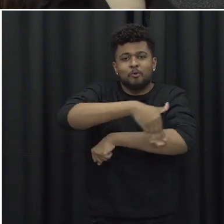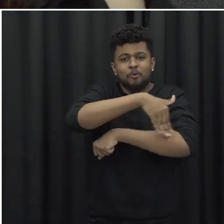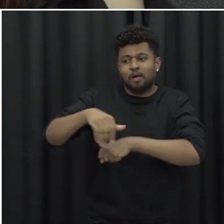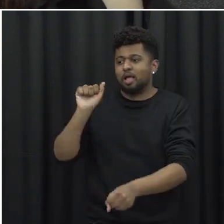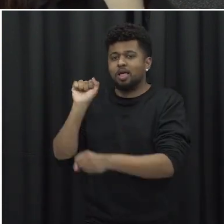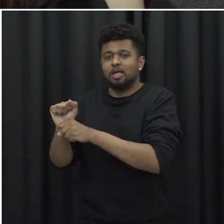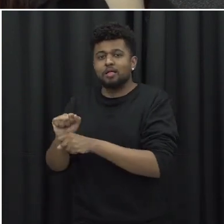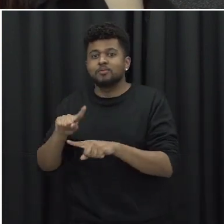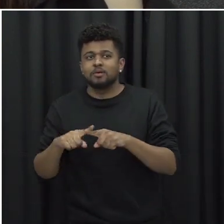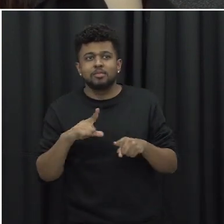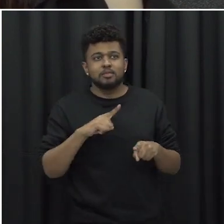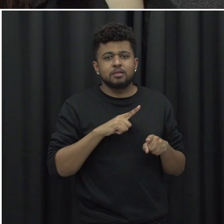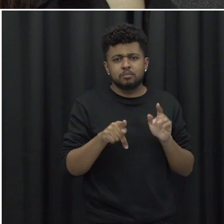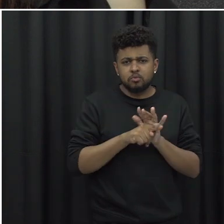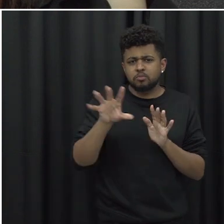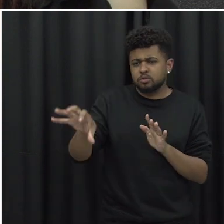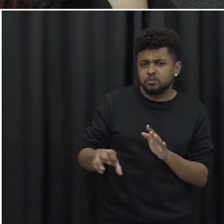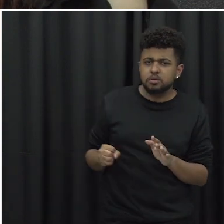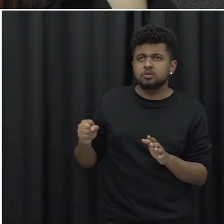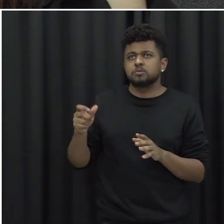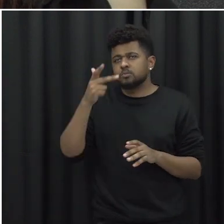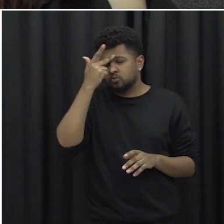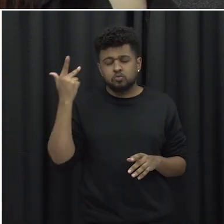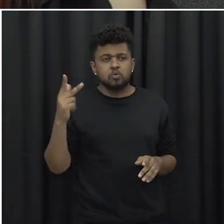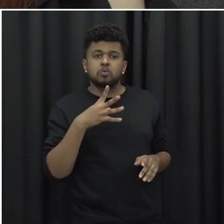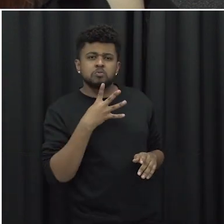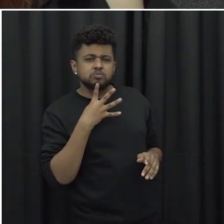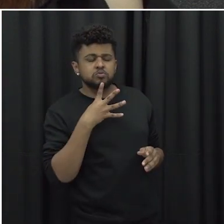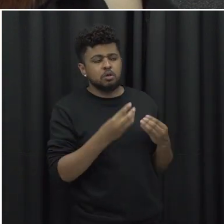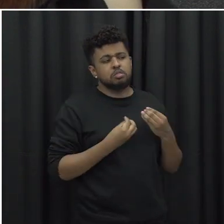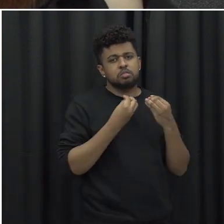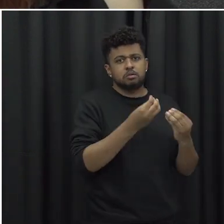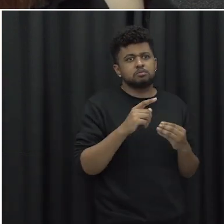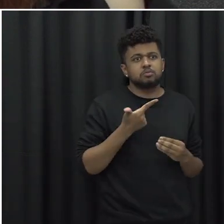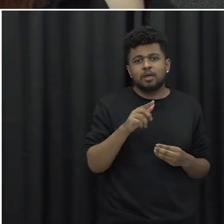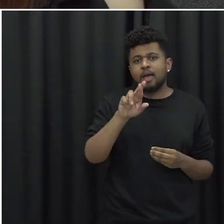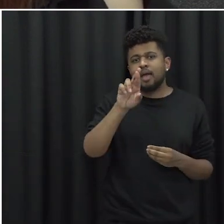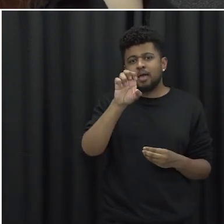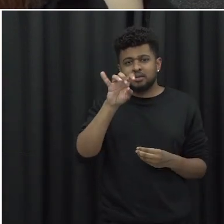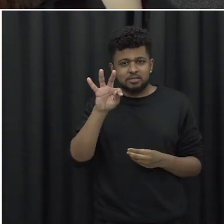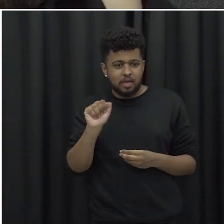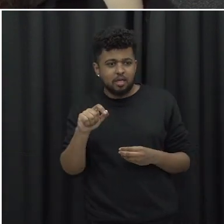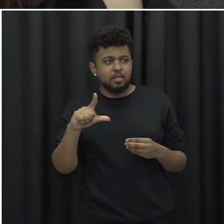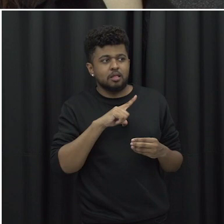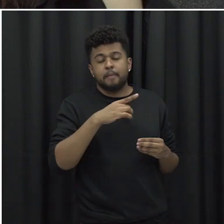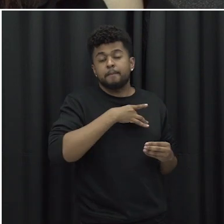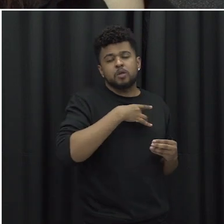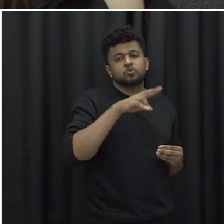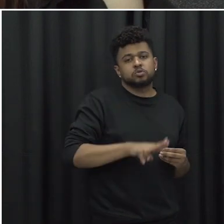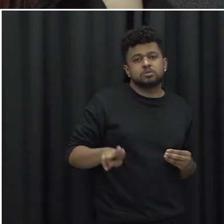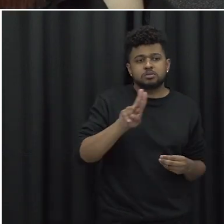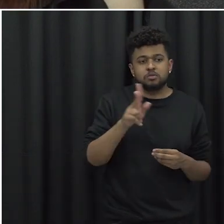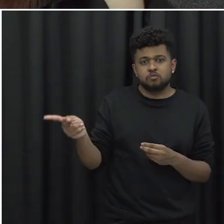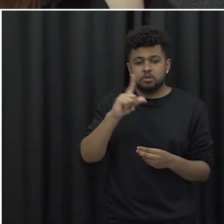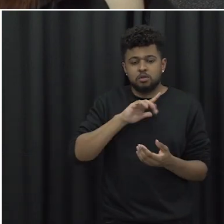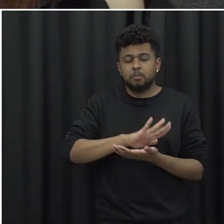eles têm medo de utilizar. E vem até com certo preconceito, achando que eu vou ser rude ou duro com